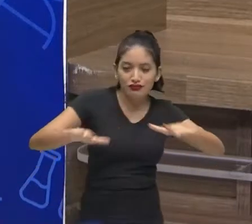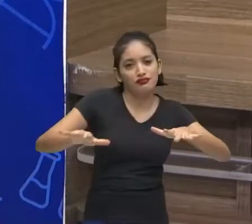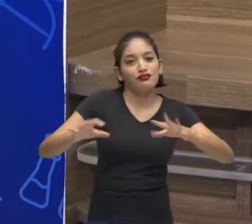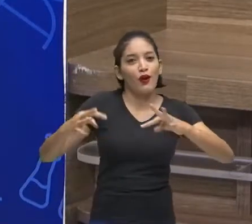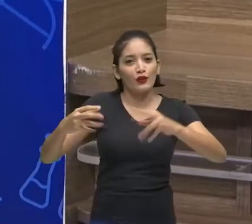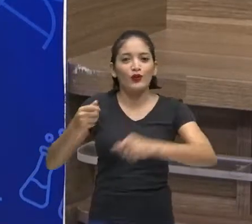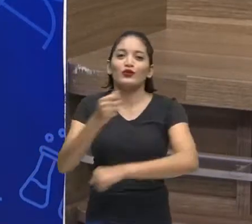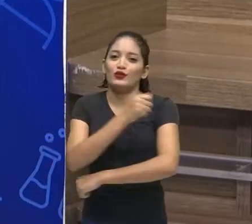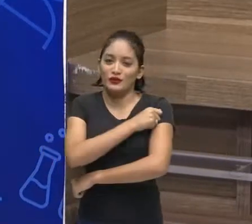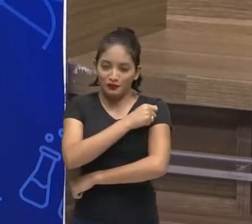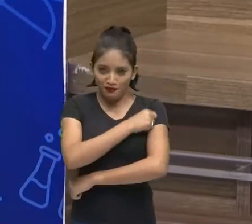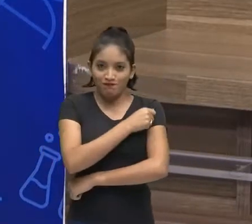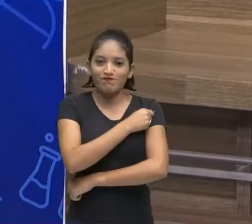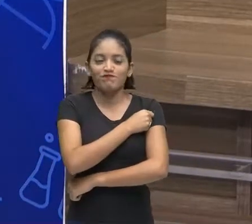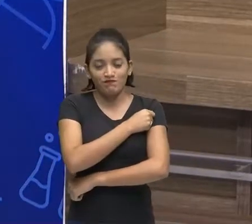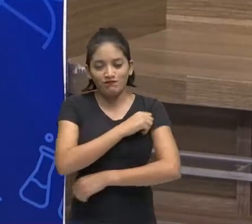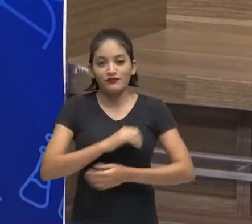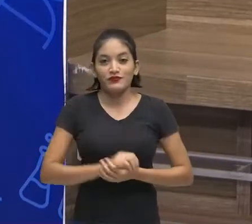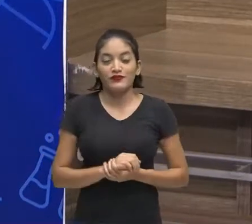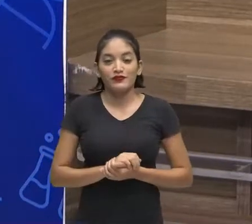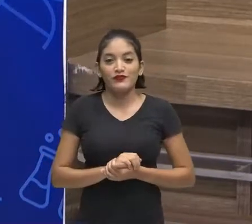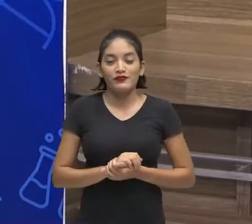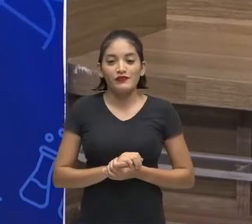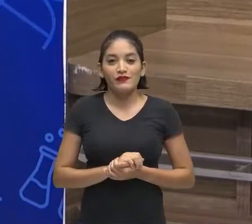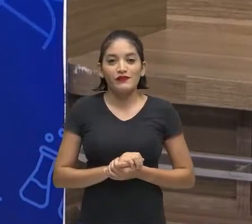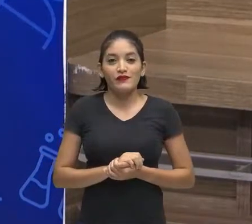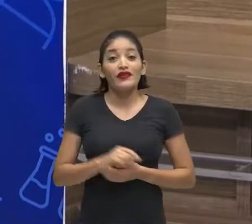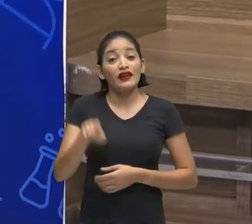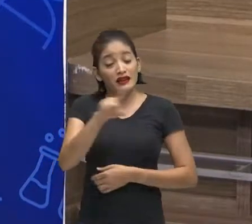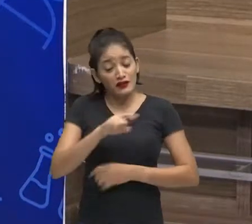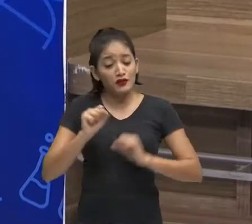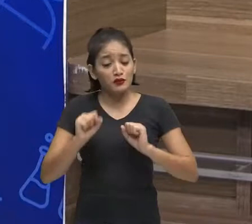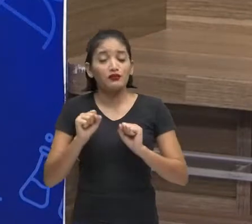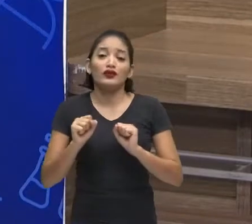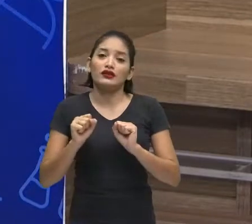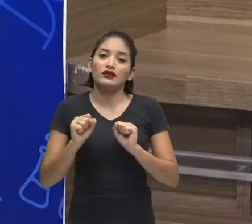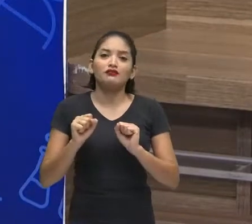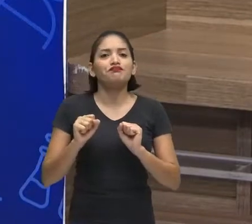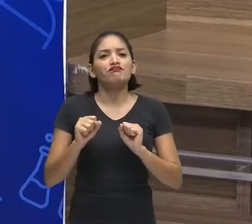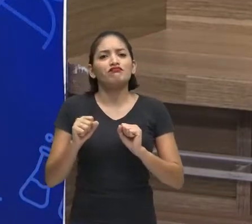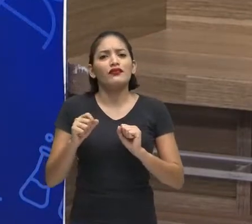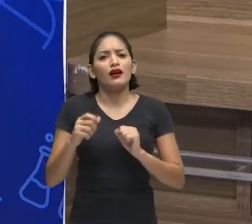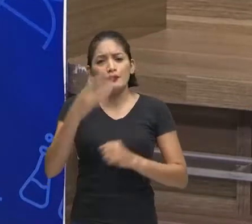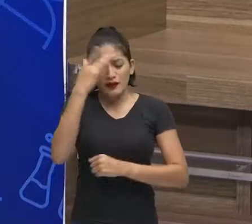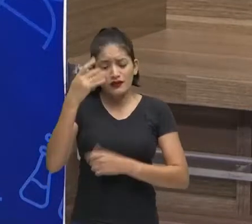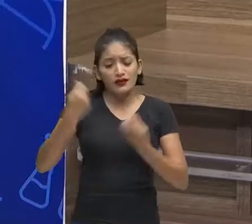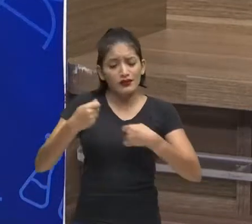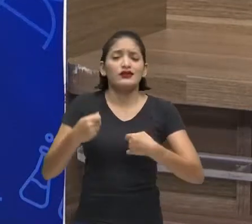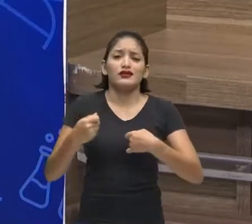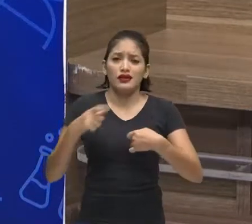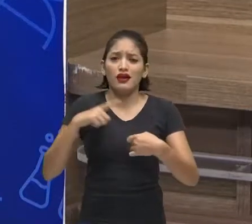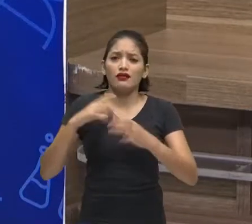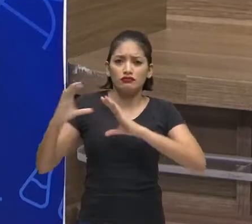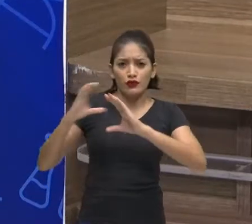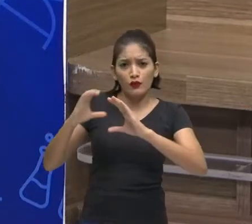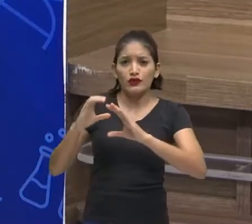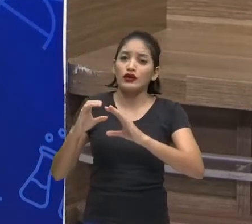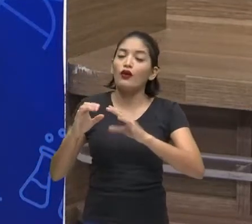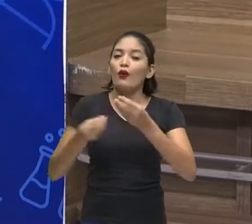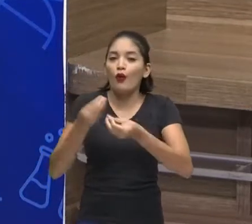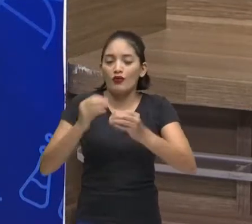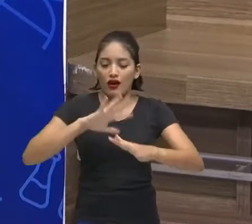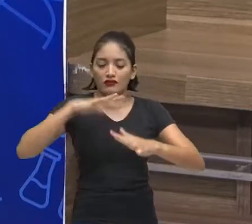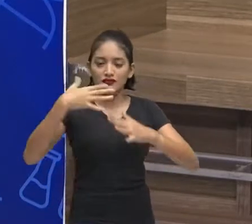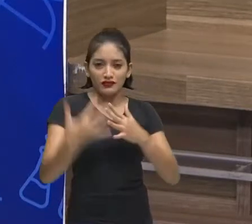alunos, que todos possam fazer uso, quem necessita da Libras. E aqui também no